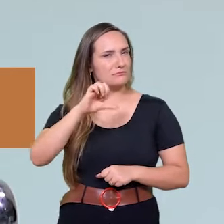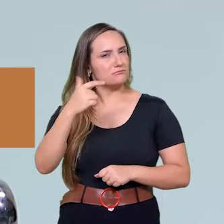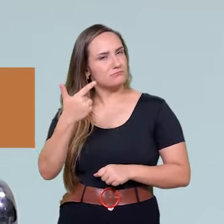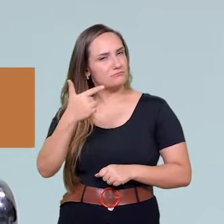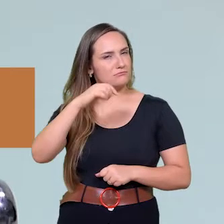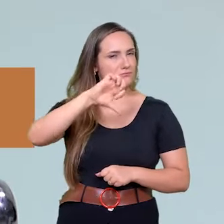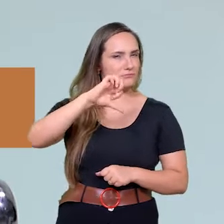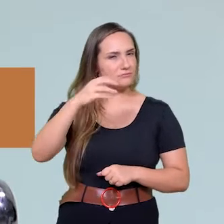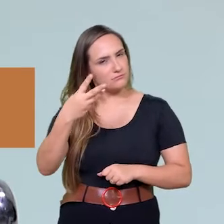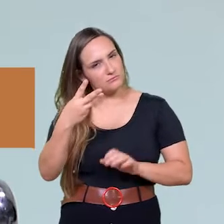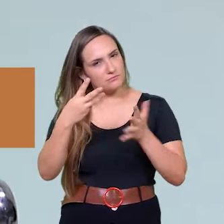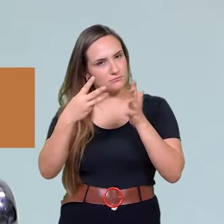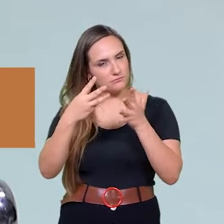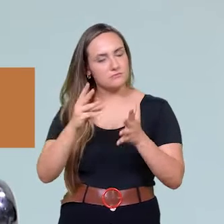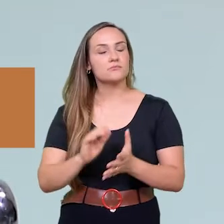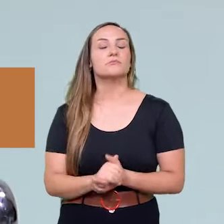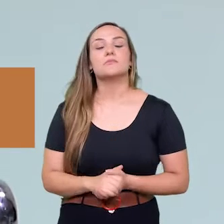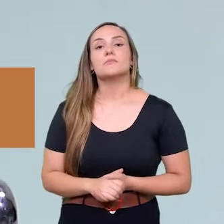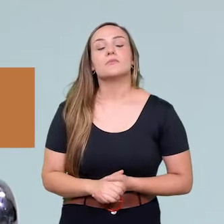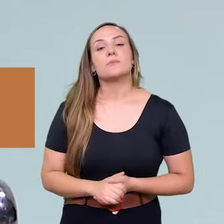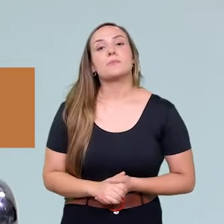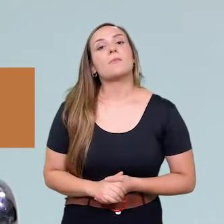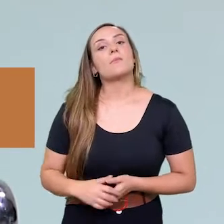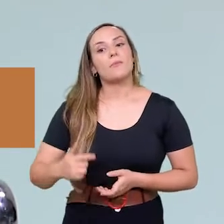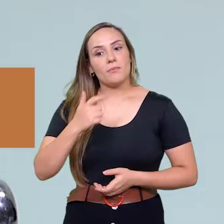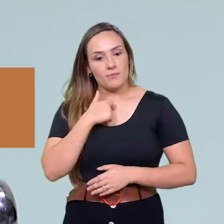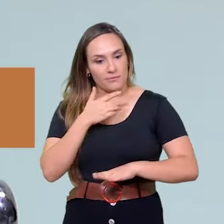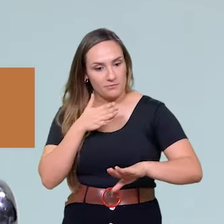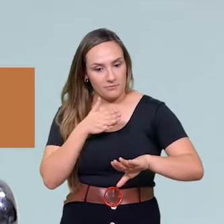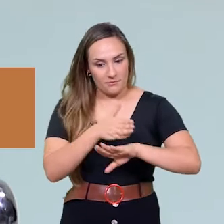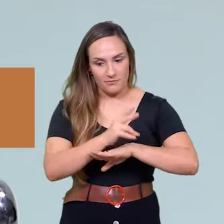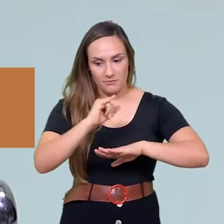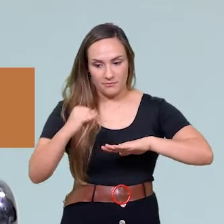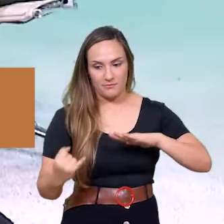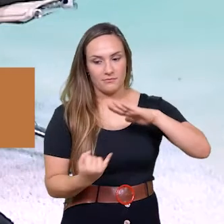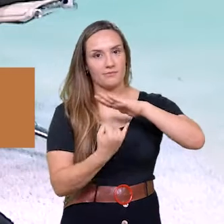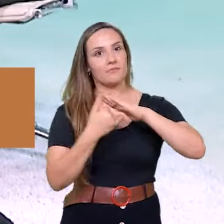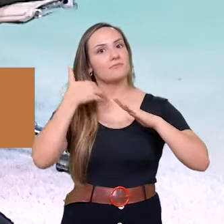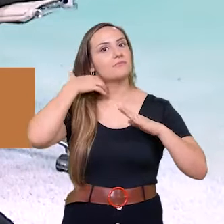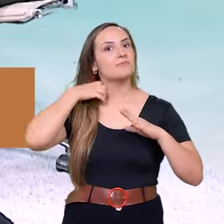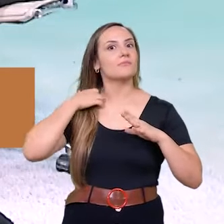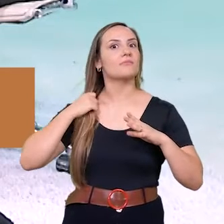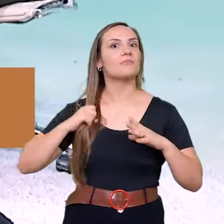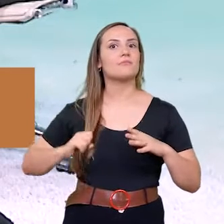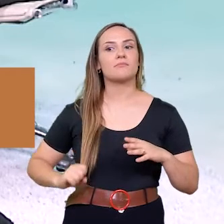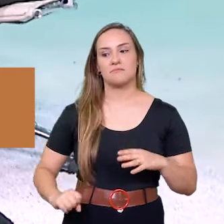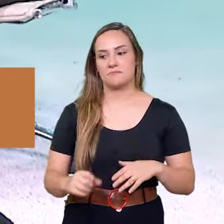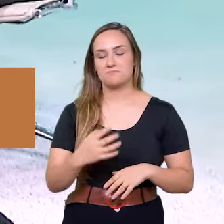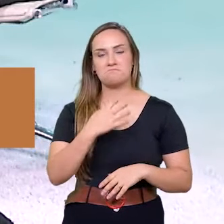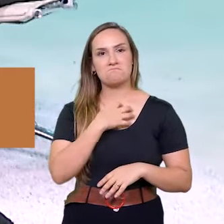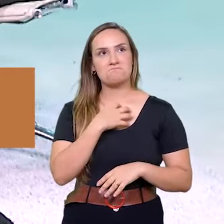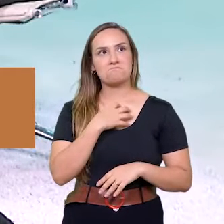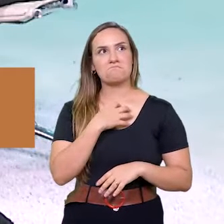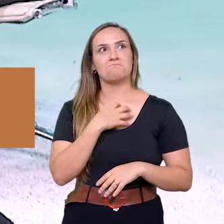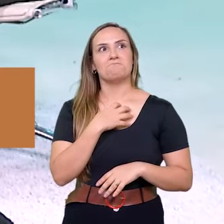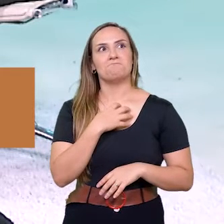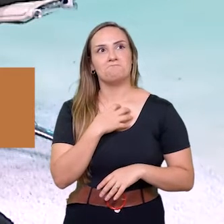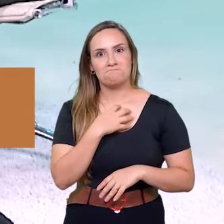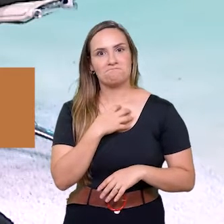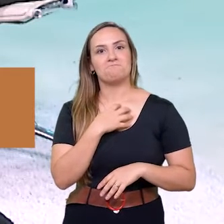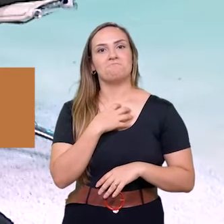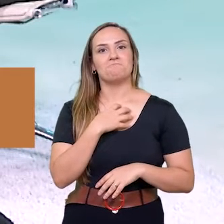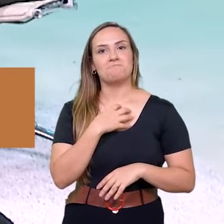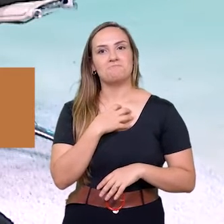92, 3. E ingressar nessa instituição foi, assim, a